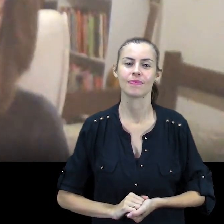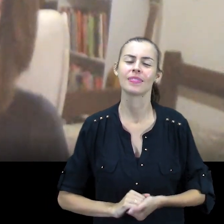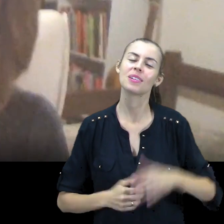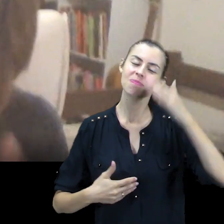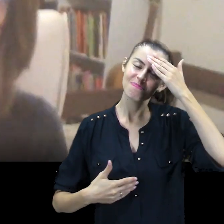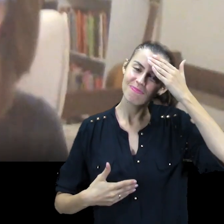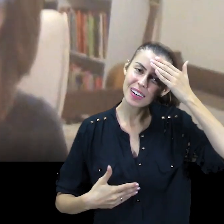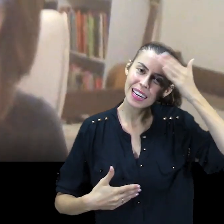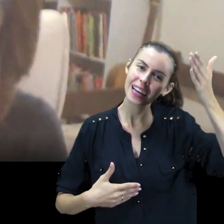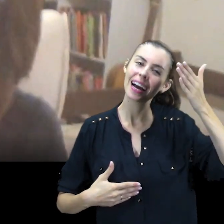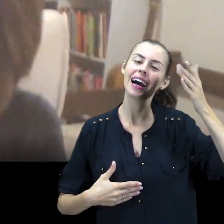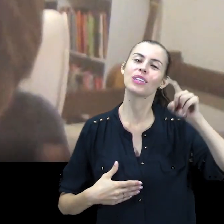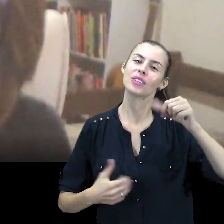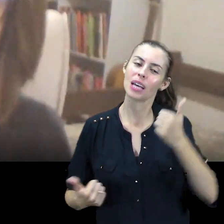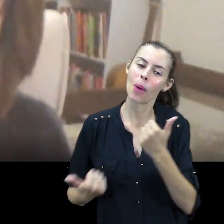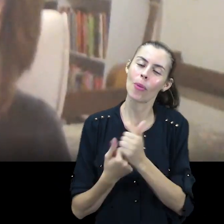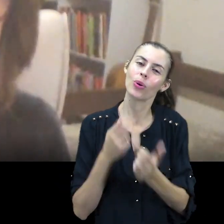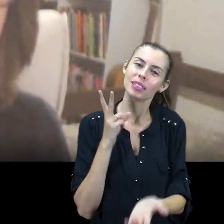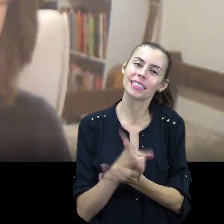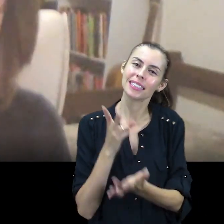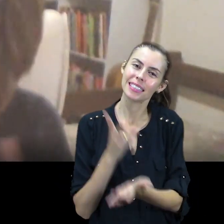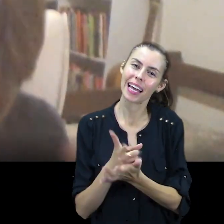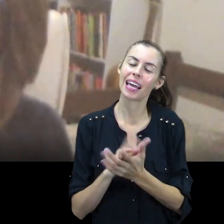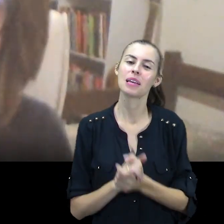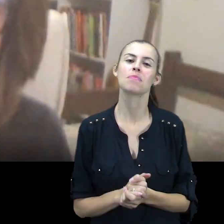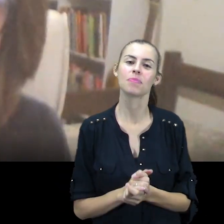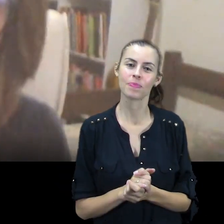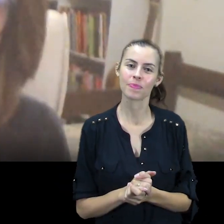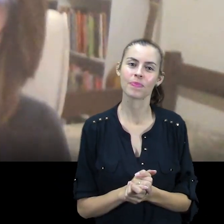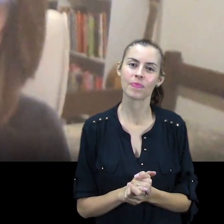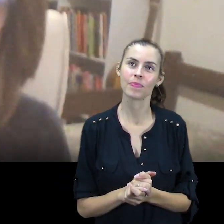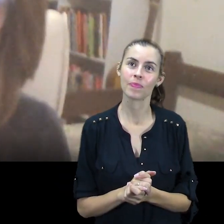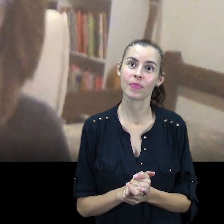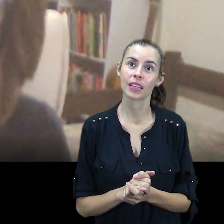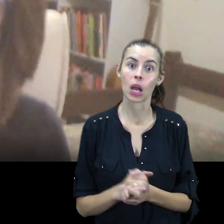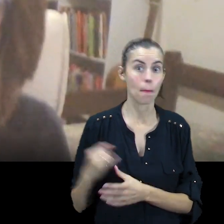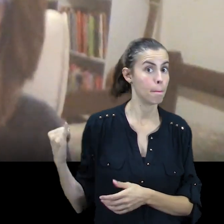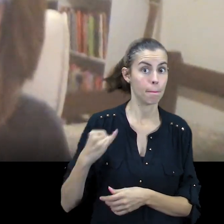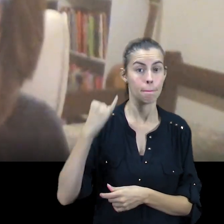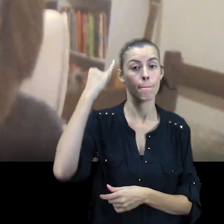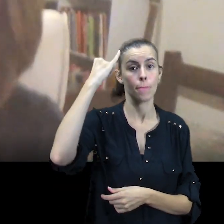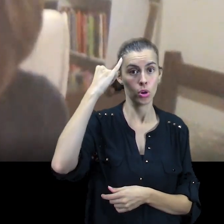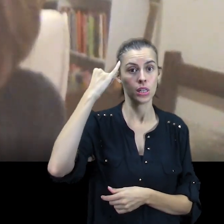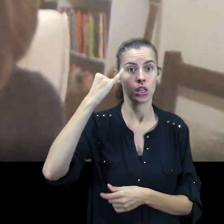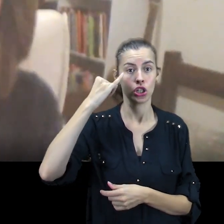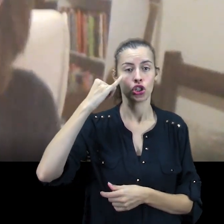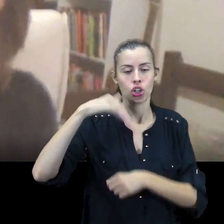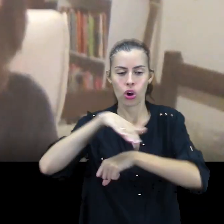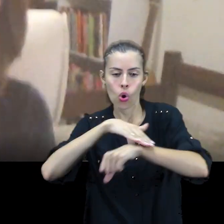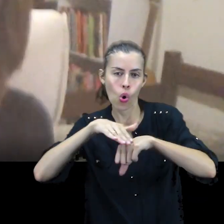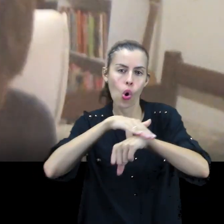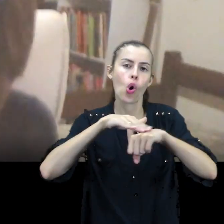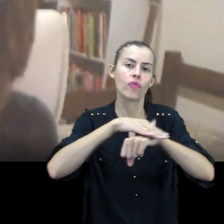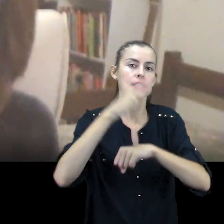É importante ter essa roda de conversa aqui e saber que estamos juntas e juntos nessa tarefa difícil